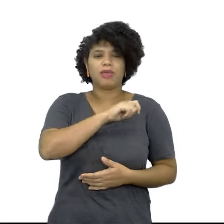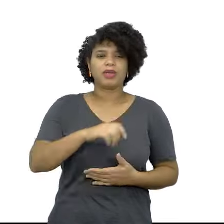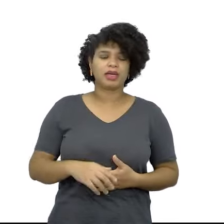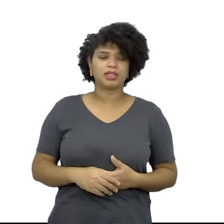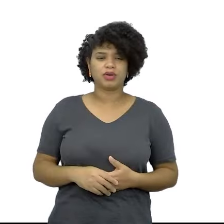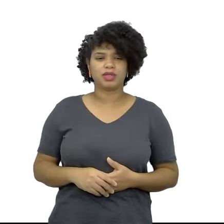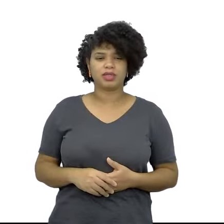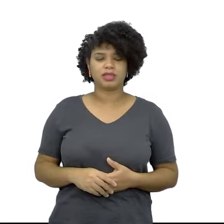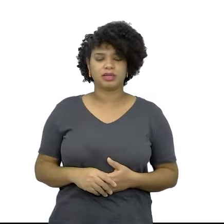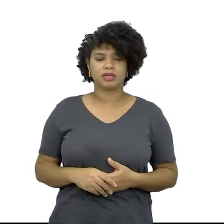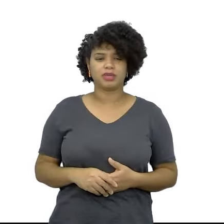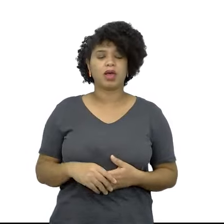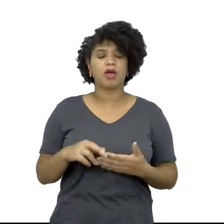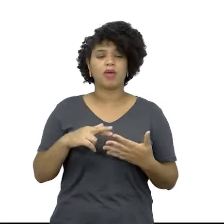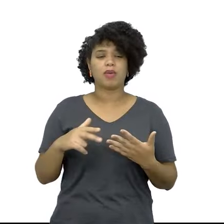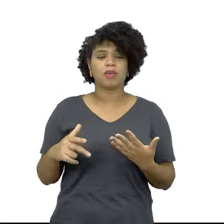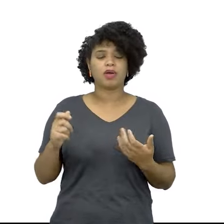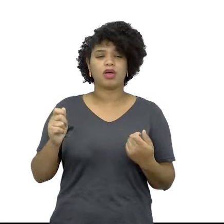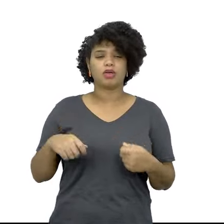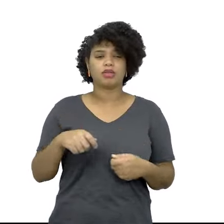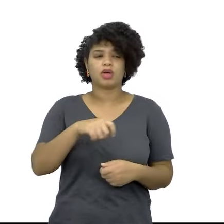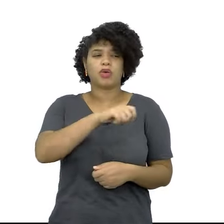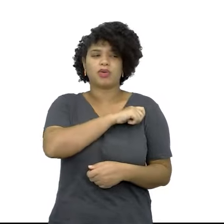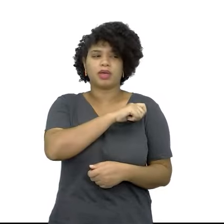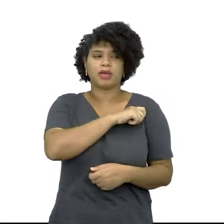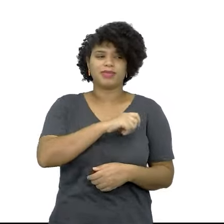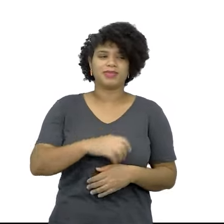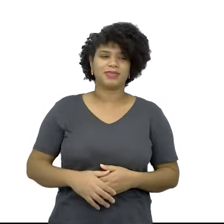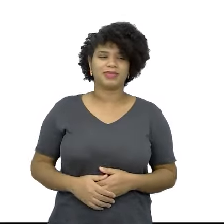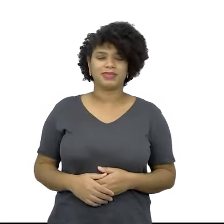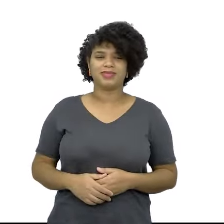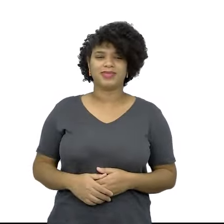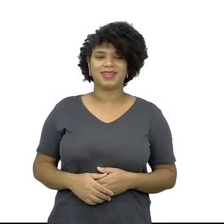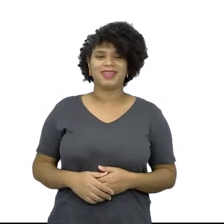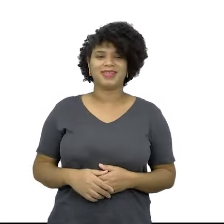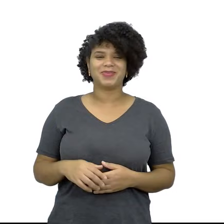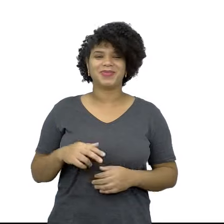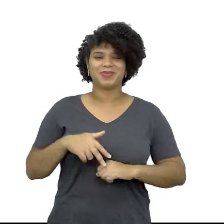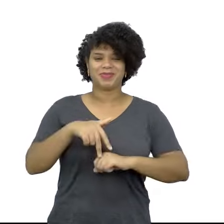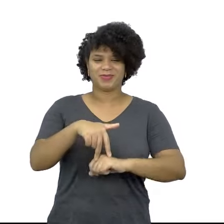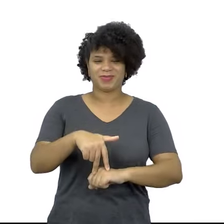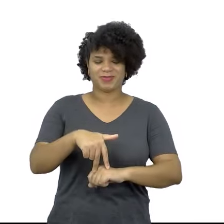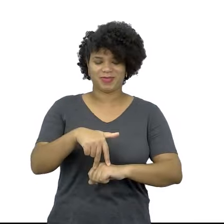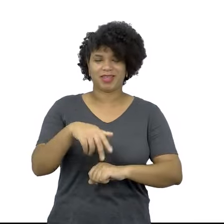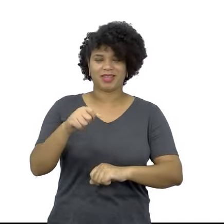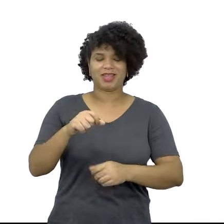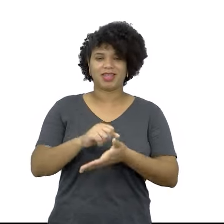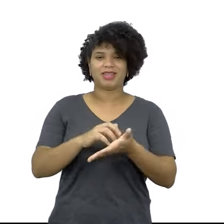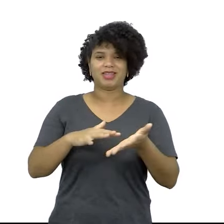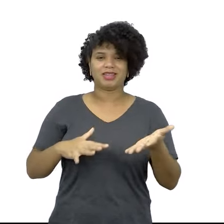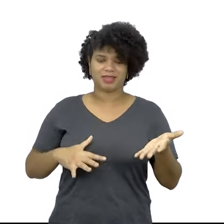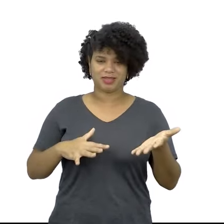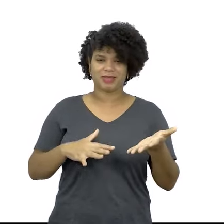Sempre tentando trazer o nosso estudante para que ele possa protagonizar essas